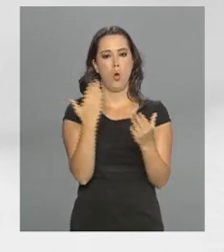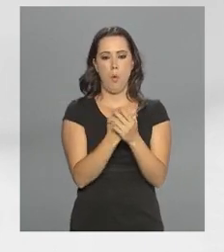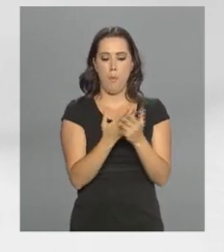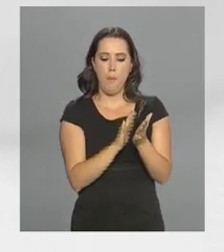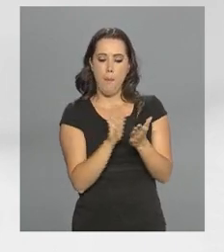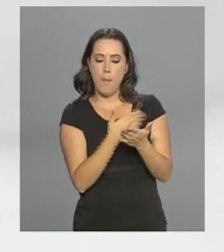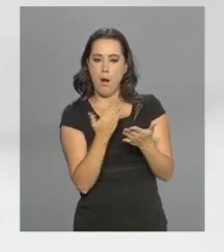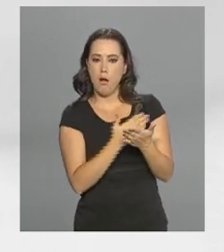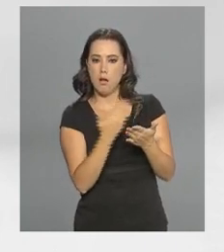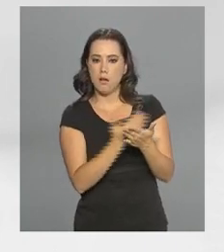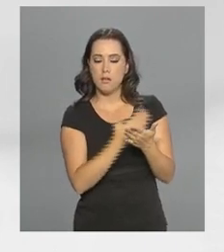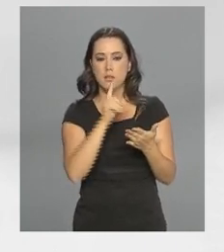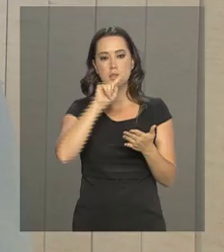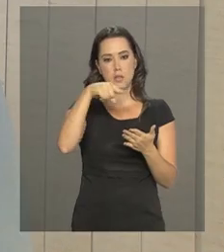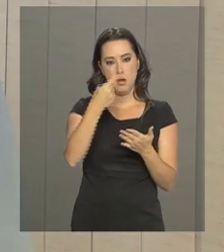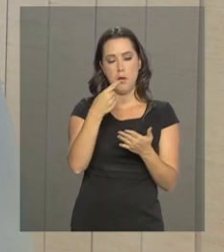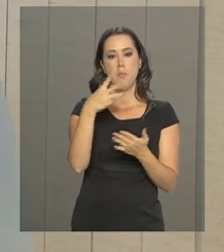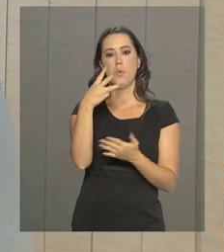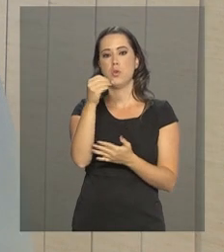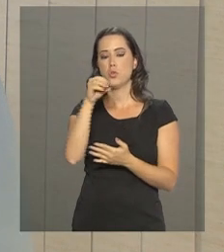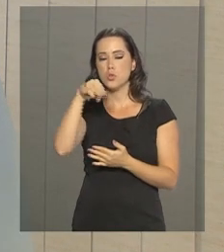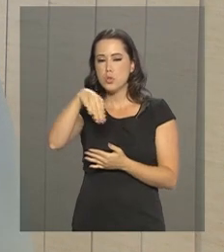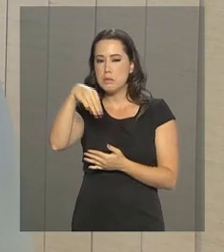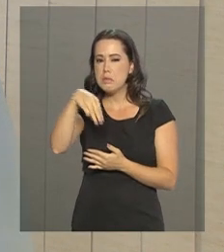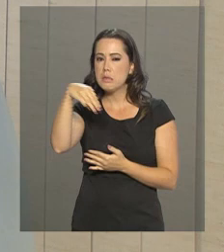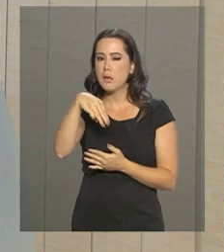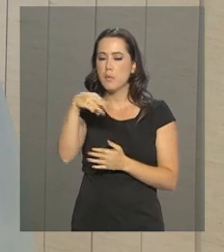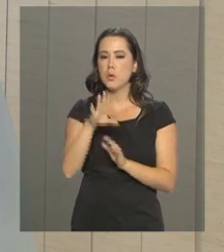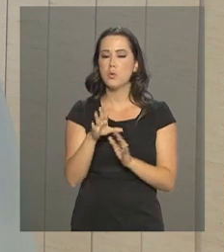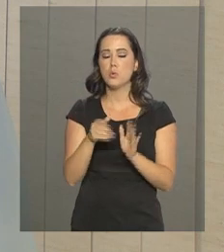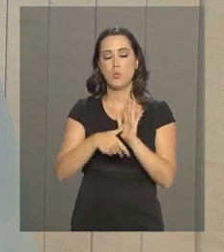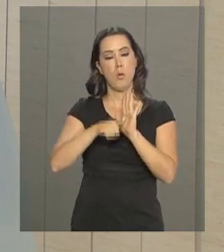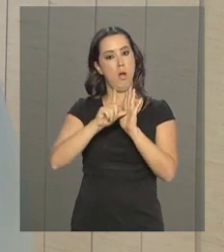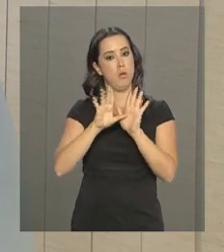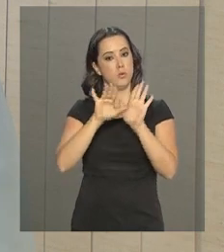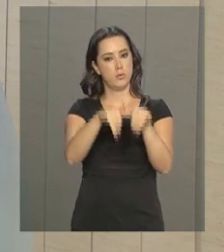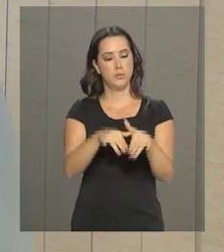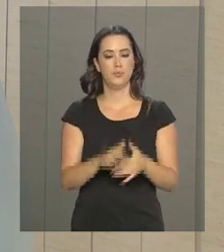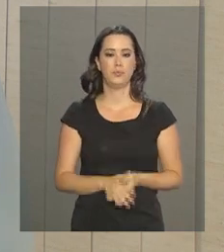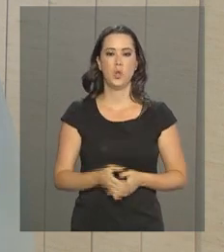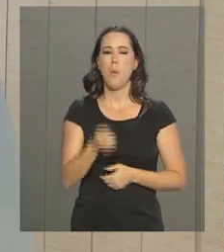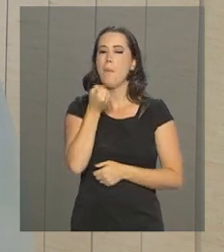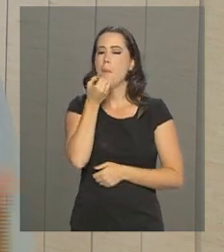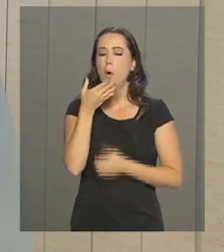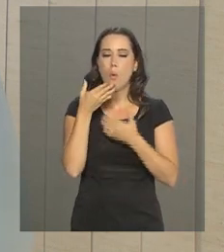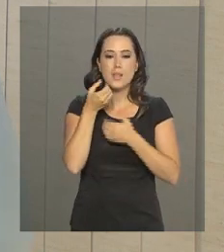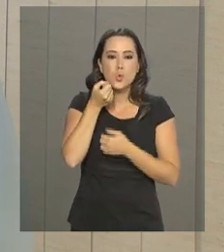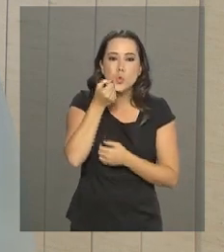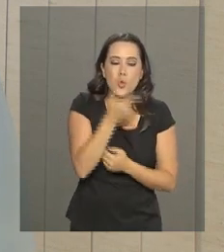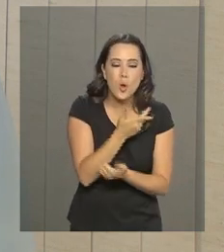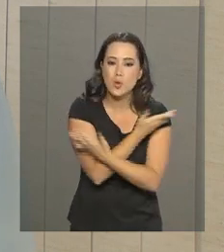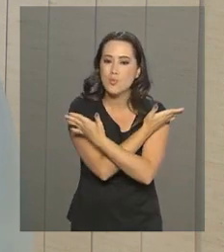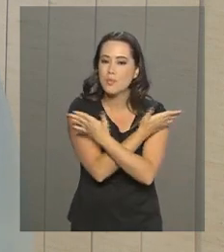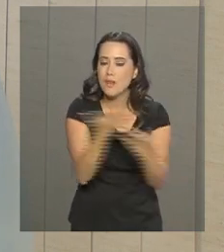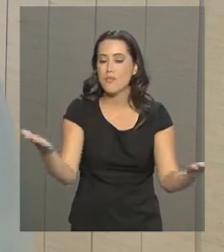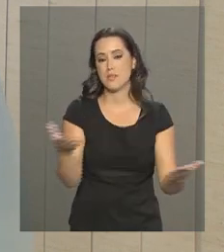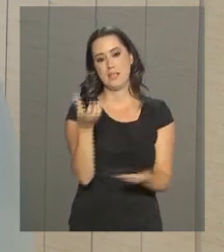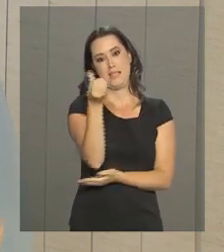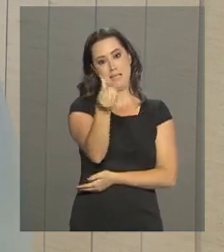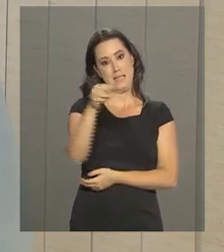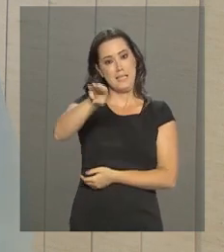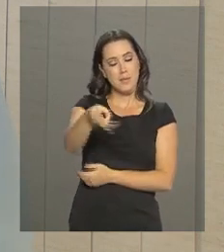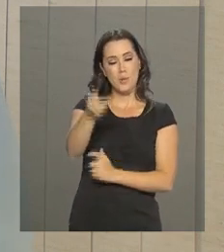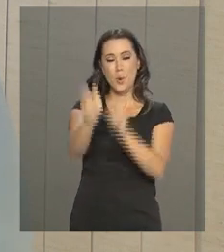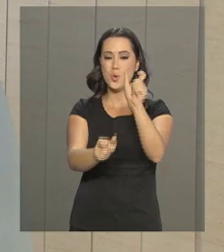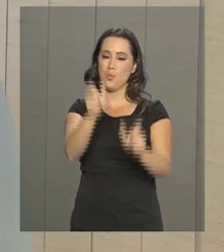faltar meia hora para exame acabar por desejo sorte a todos os participantes do enem a esses quase 6 milhões de jovens e adultos que